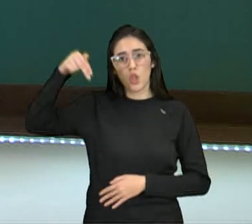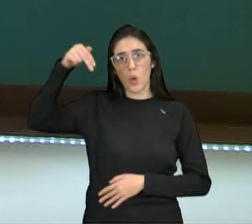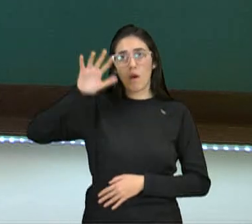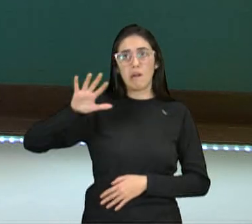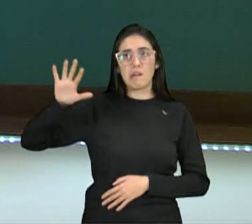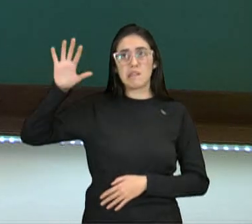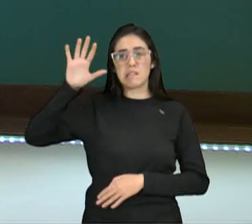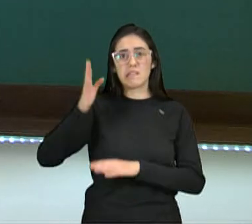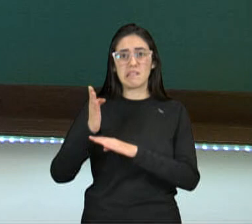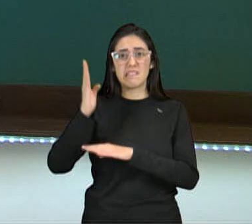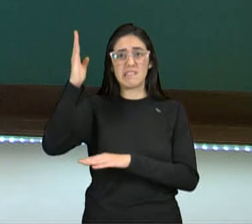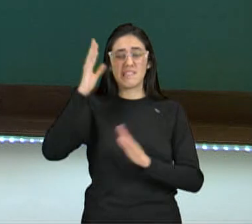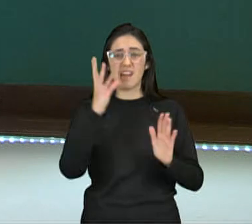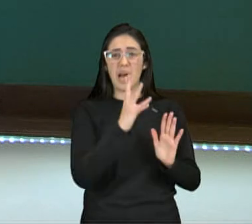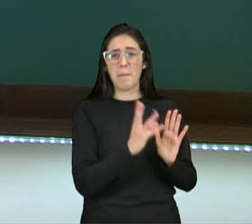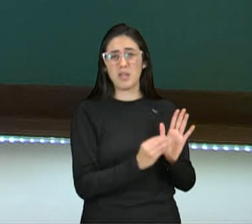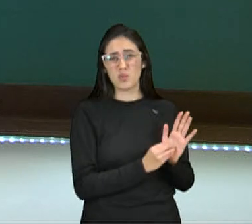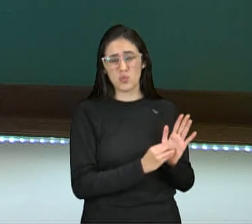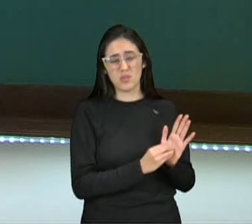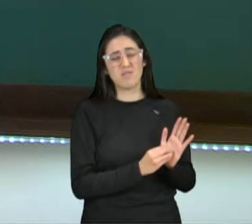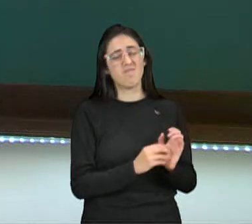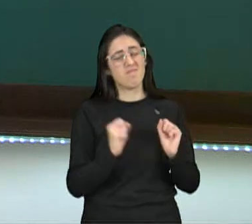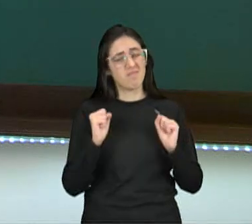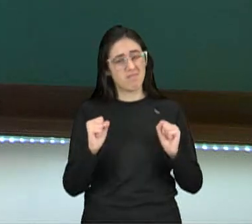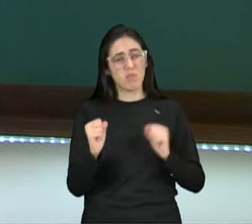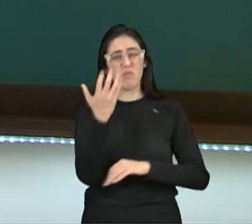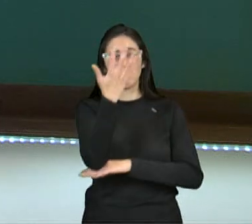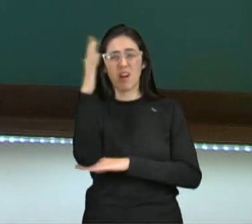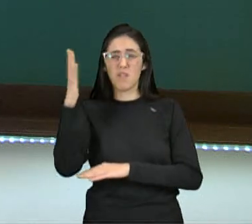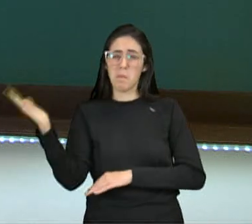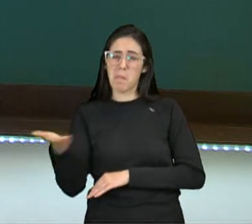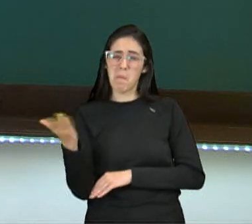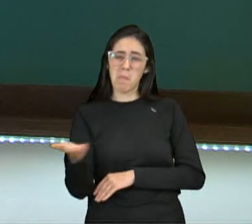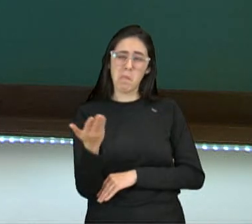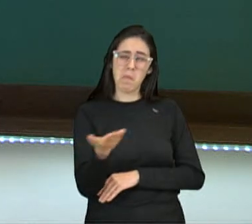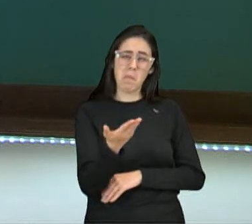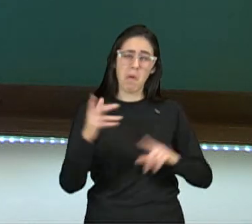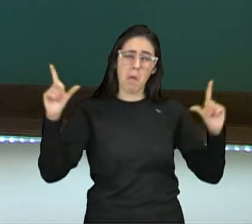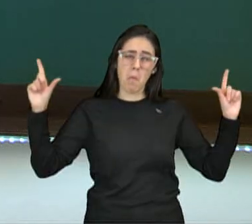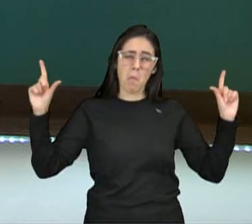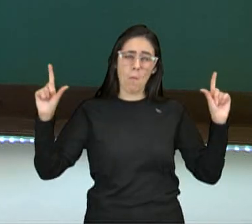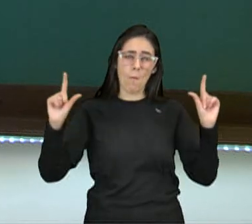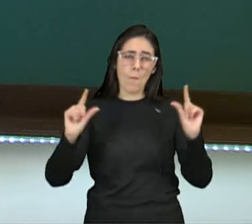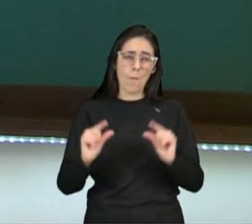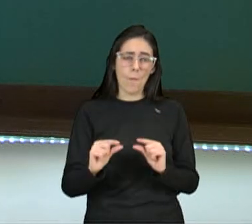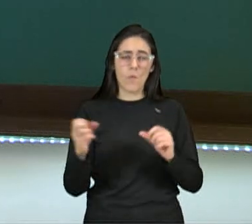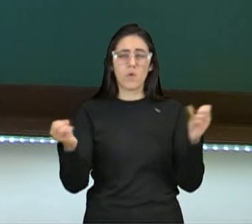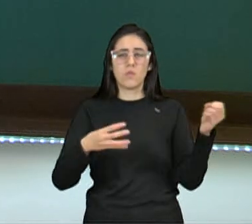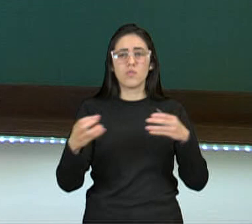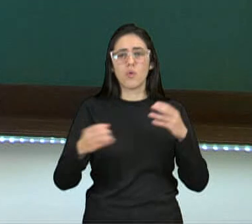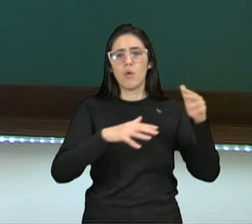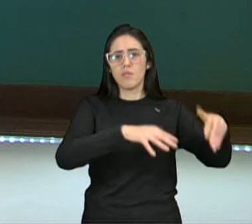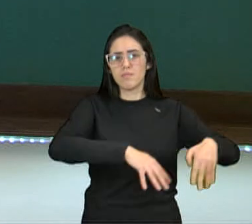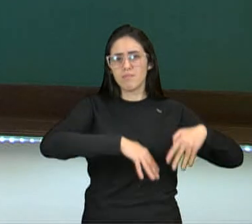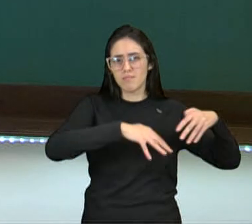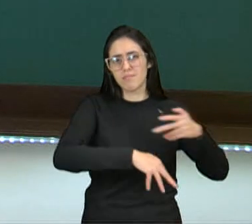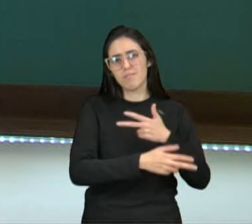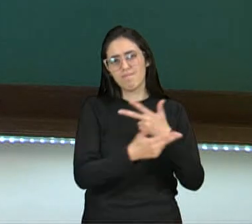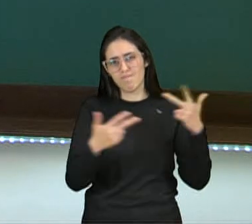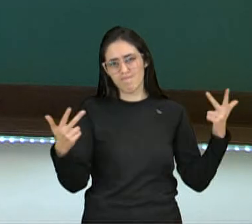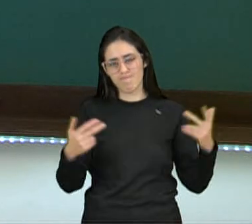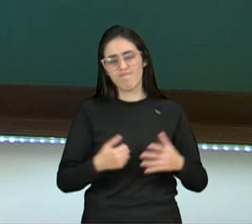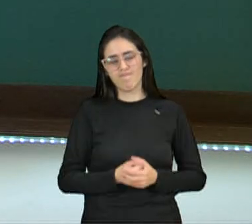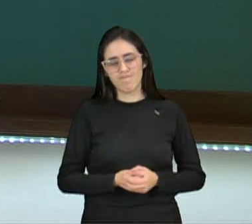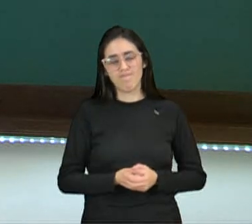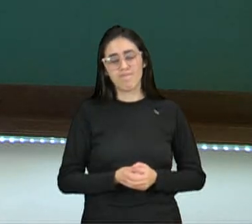portanto, em direção à Amazônia, causando desmatamento à medida que surgem novas áreas de pasto e lavoura de